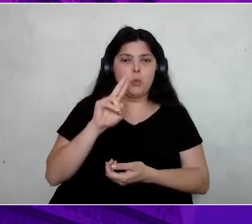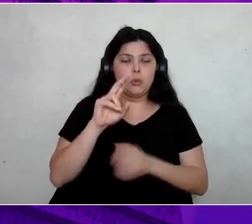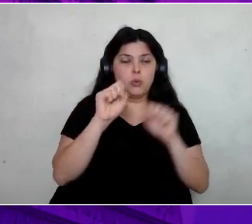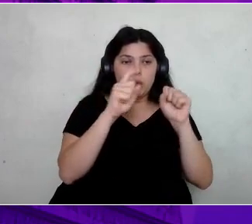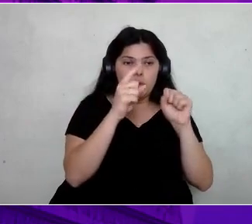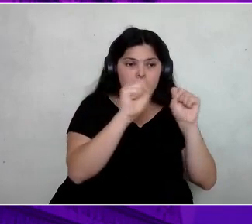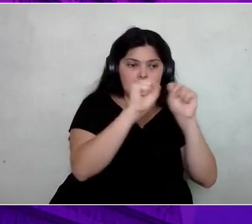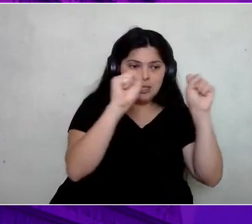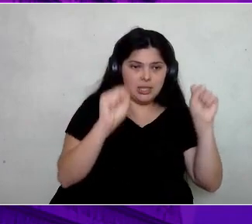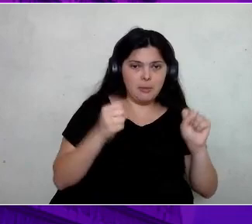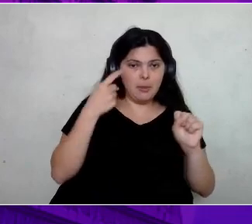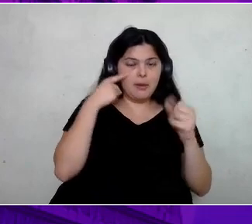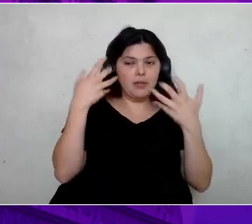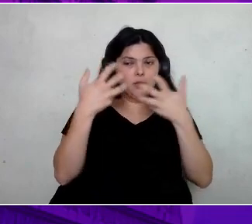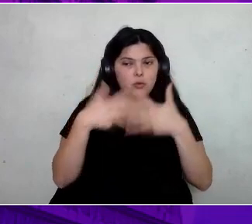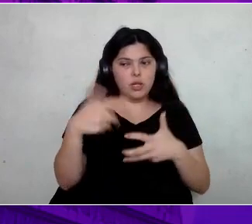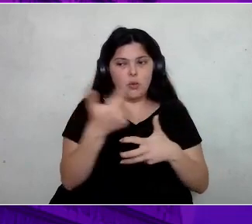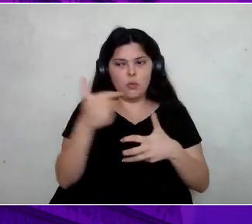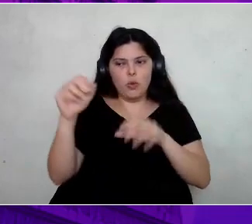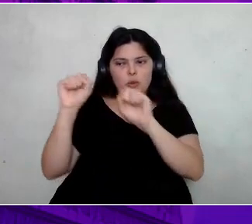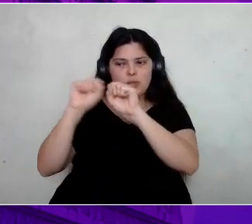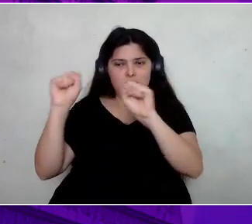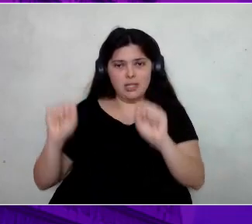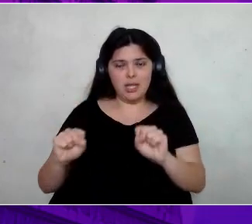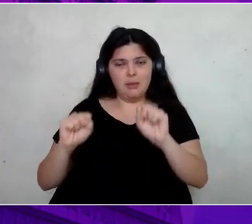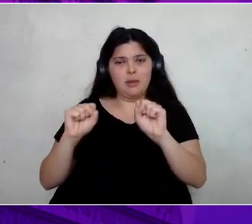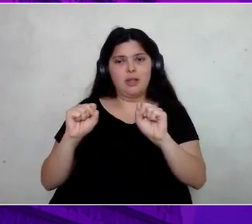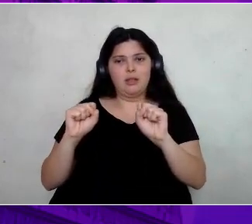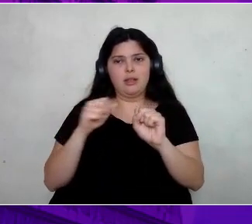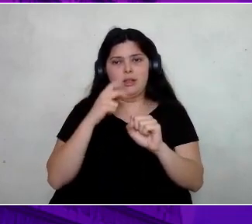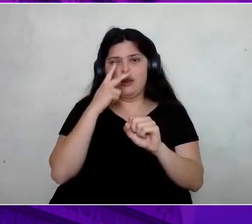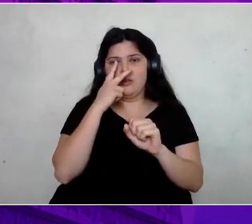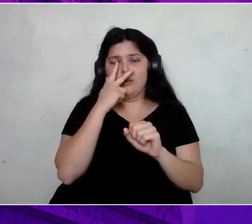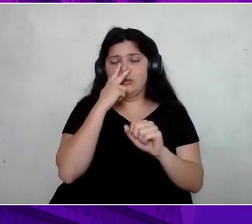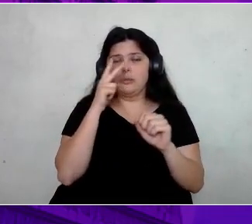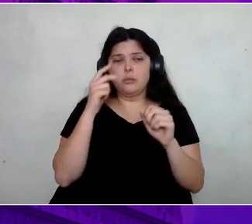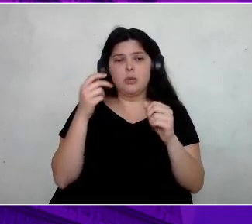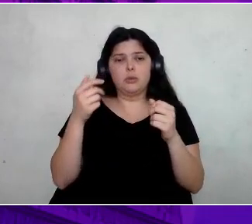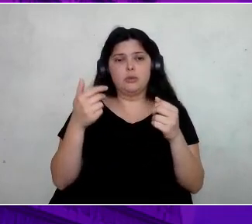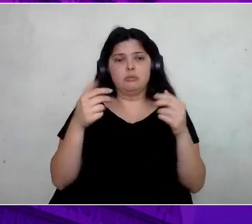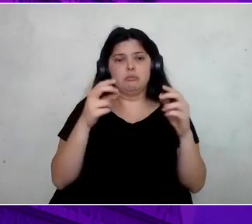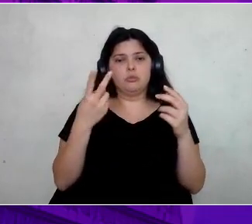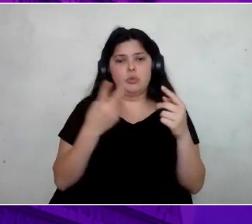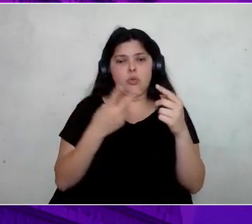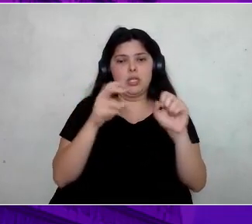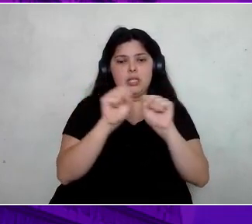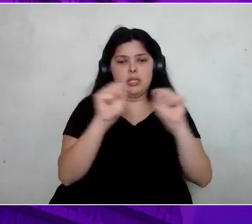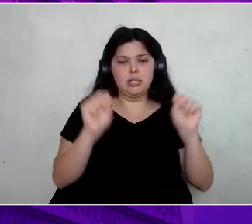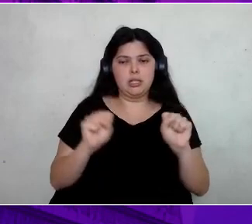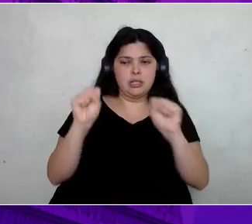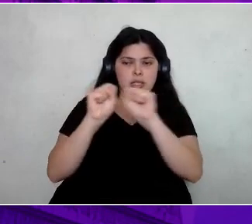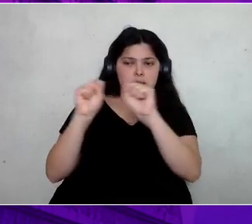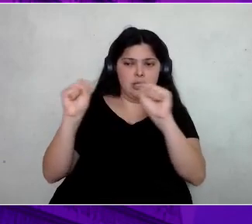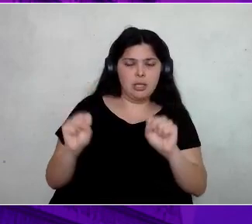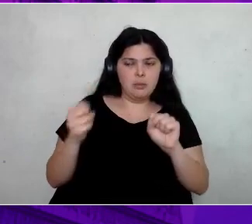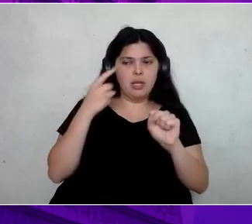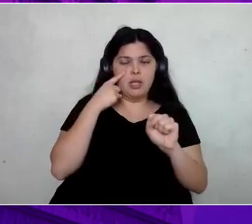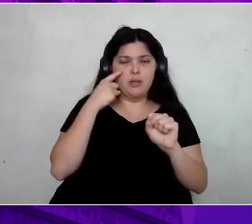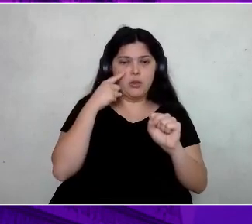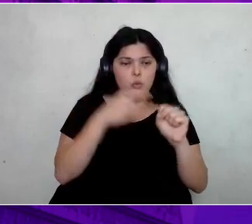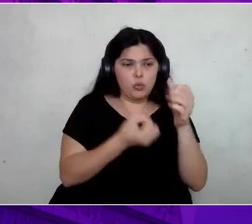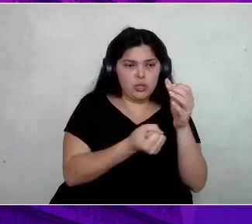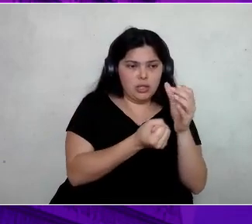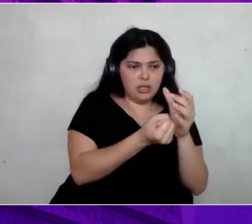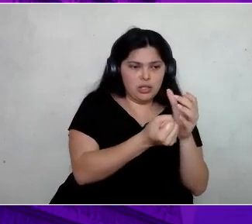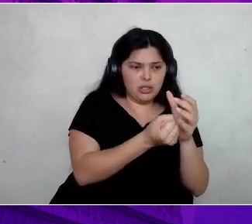outro sistema. Eu coloco um de costas para o outro e verifico se o que um está gerando é a mesma coisa que o outro